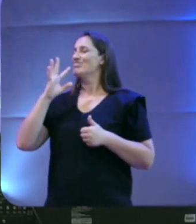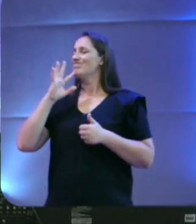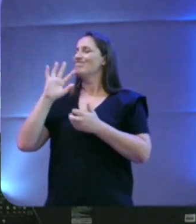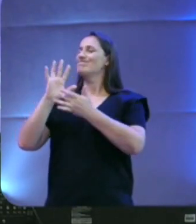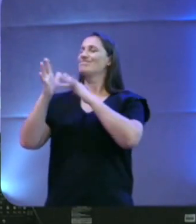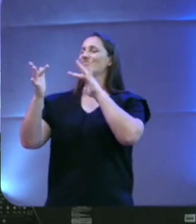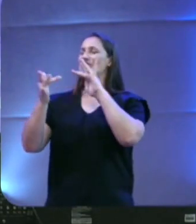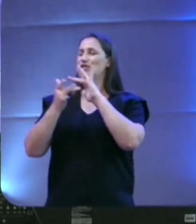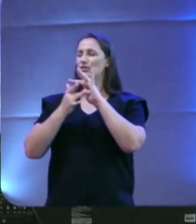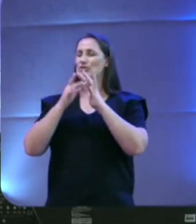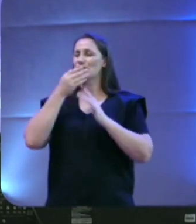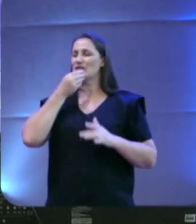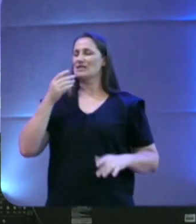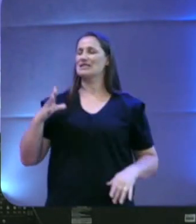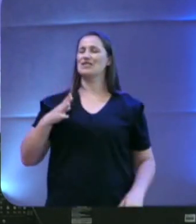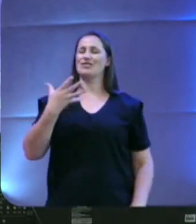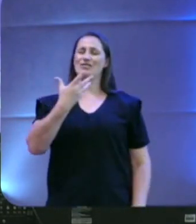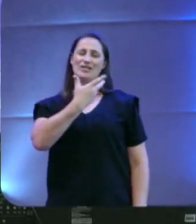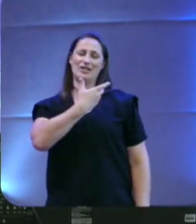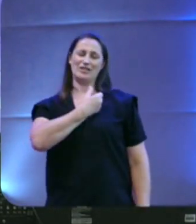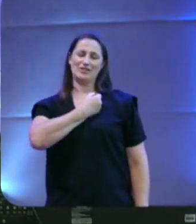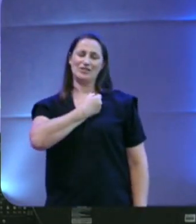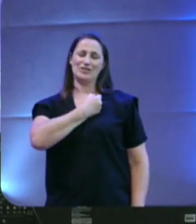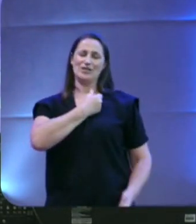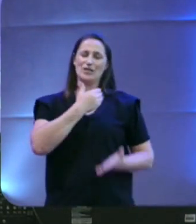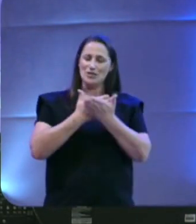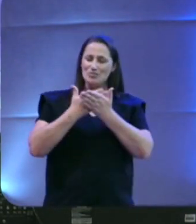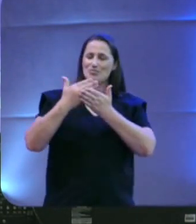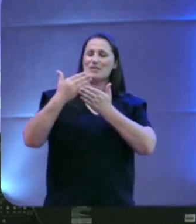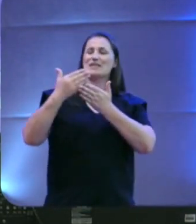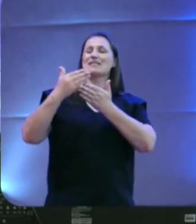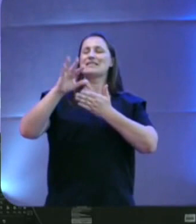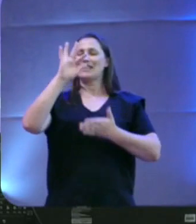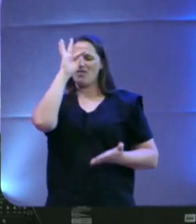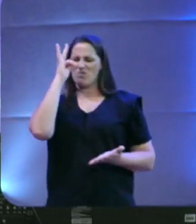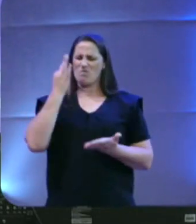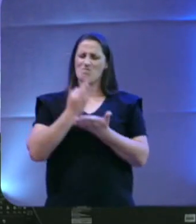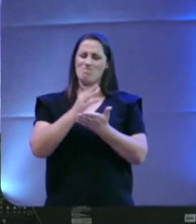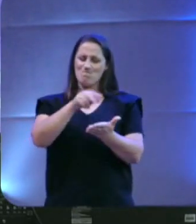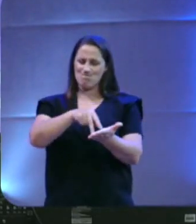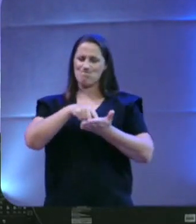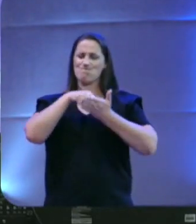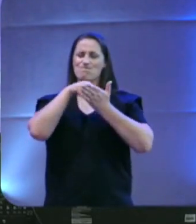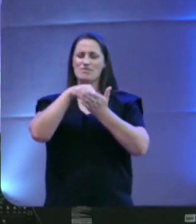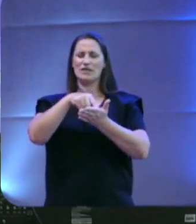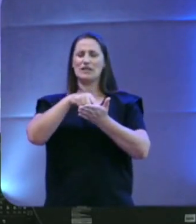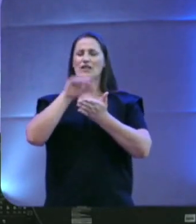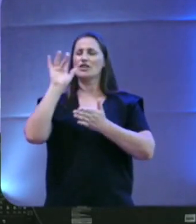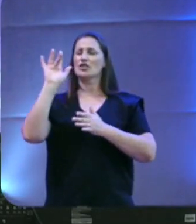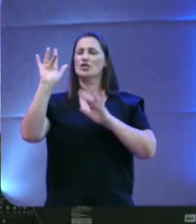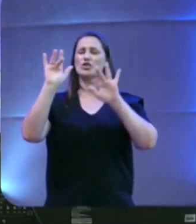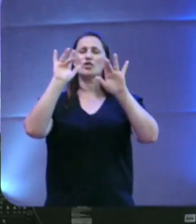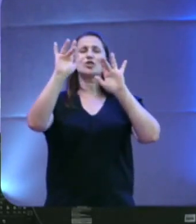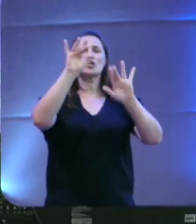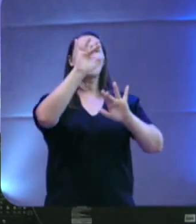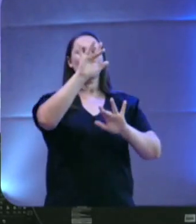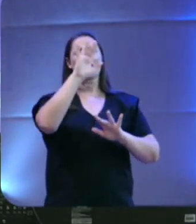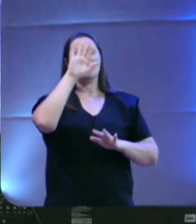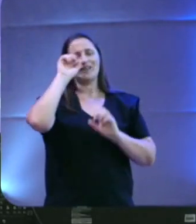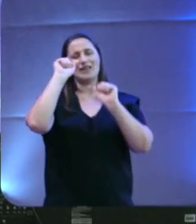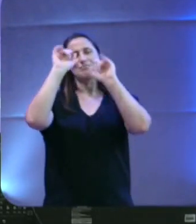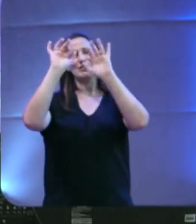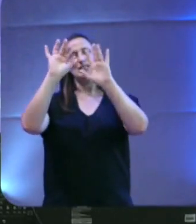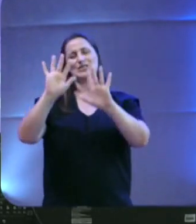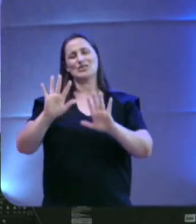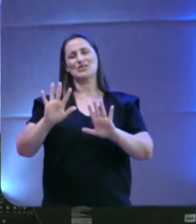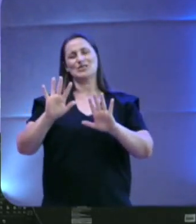essa jornada. Eu quero começar essa jornada de fé em 2020. Jesus, toca e abençoa cada um que está fazendo essa oração de